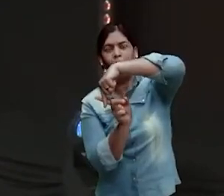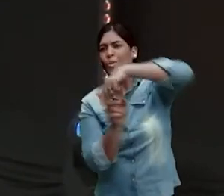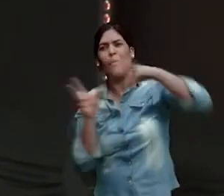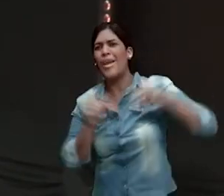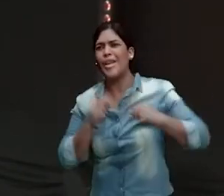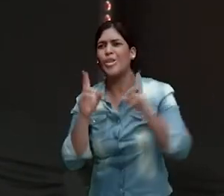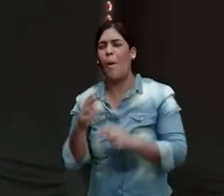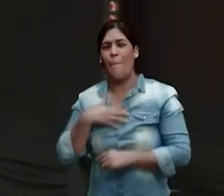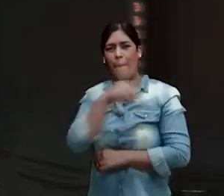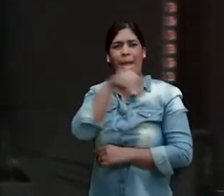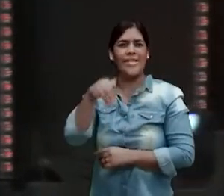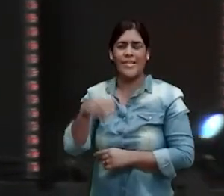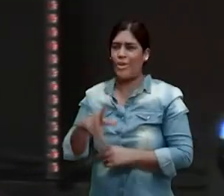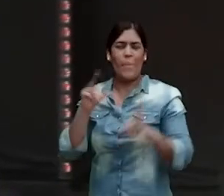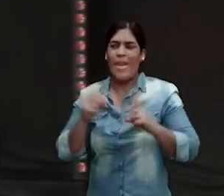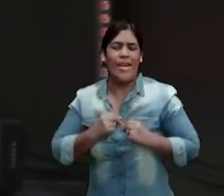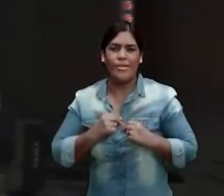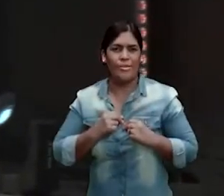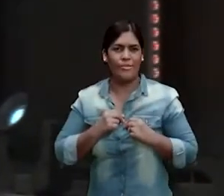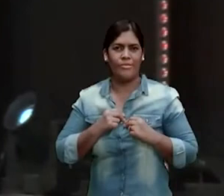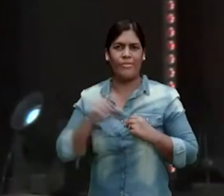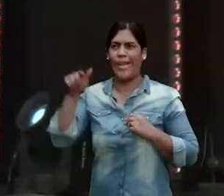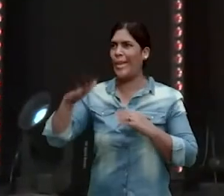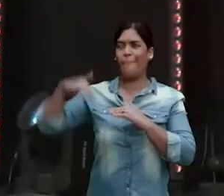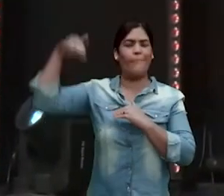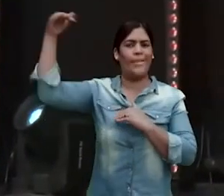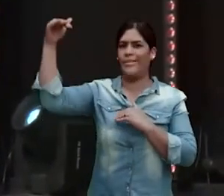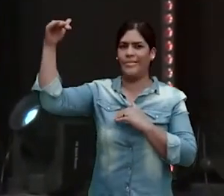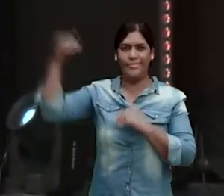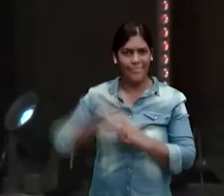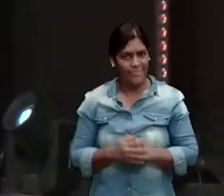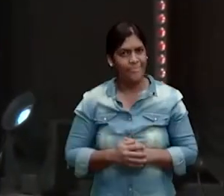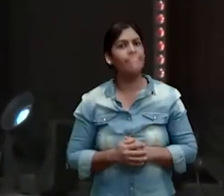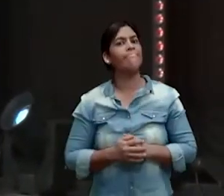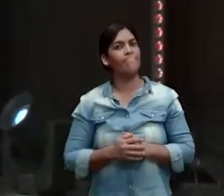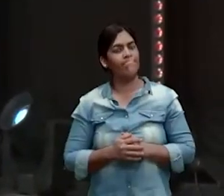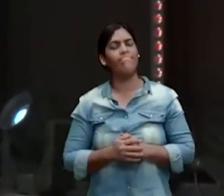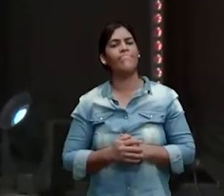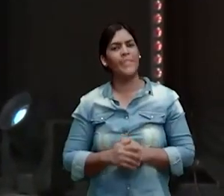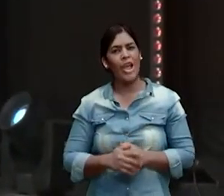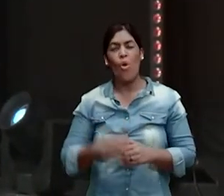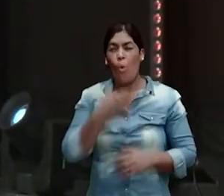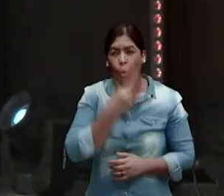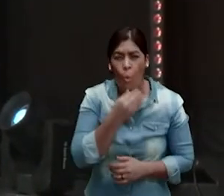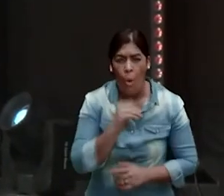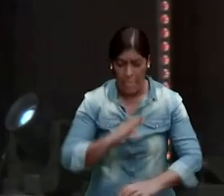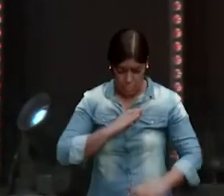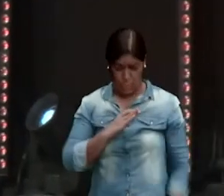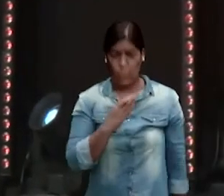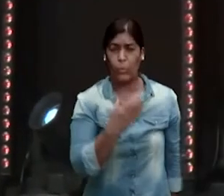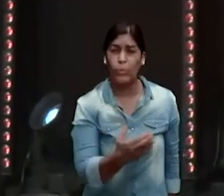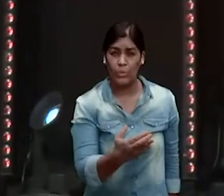judeus Oi Neusa Matos esses homens foram aguerridos a preço do